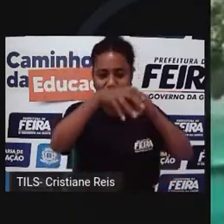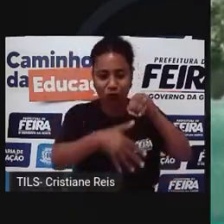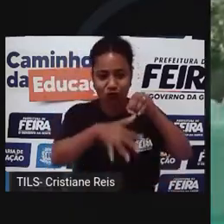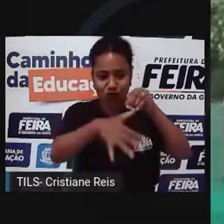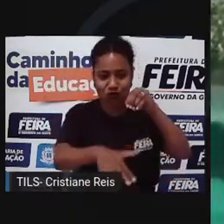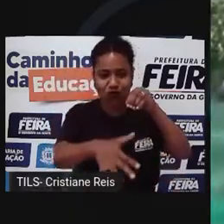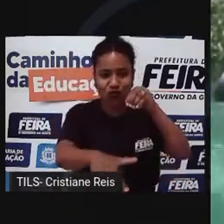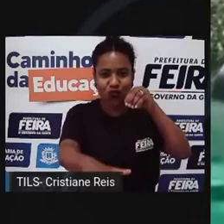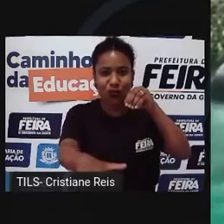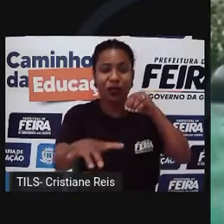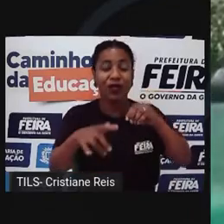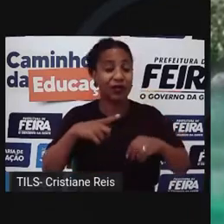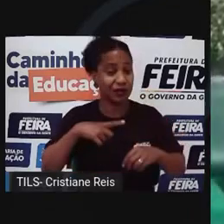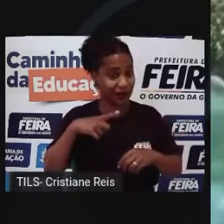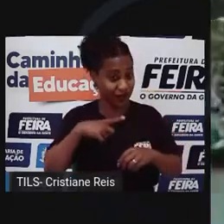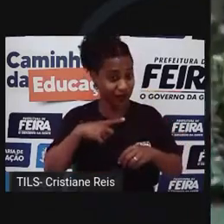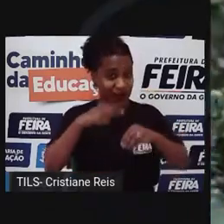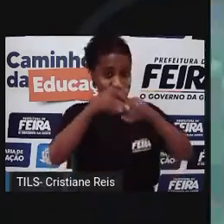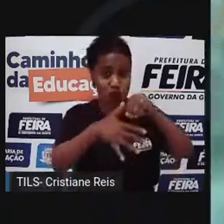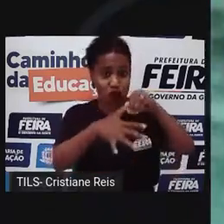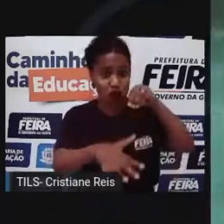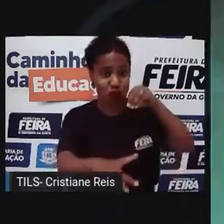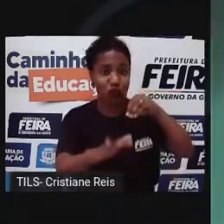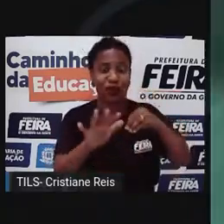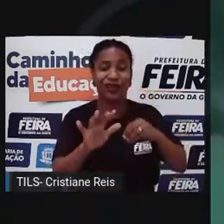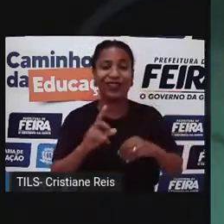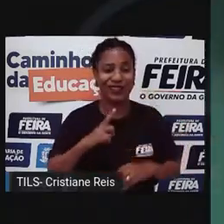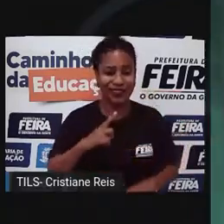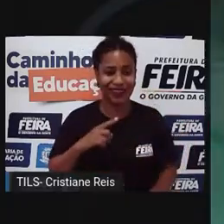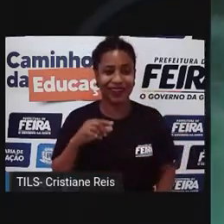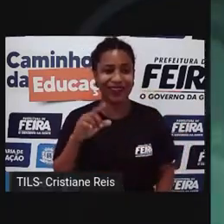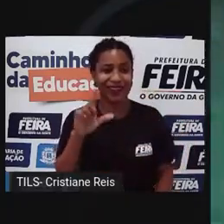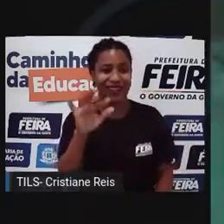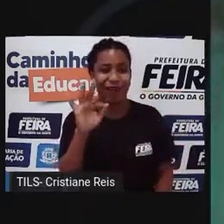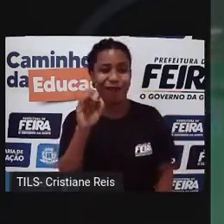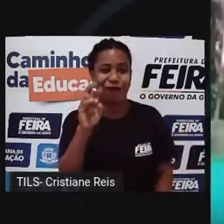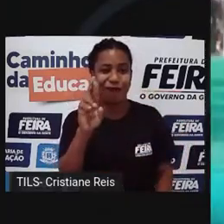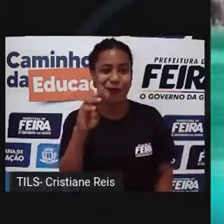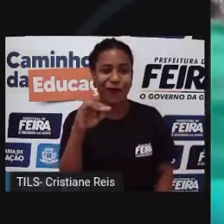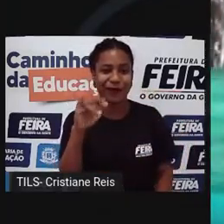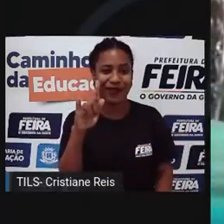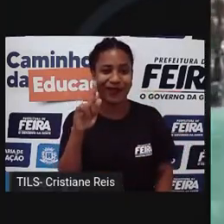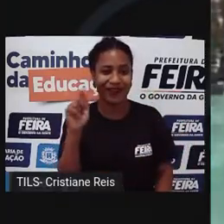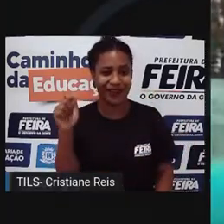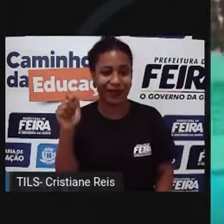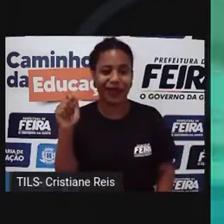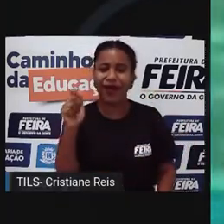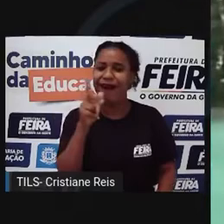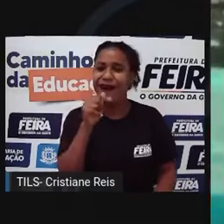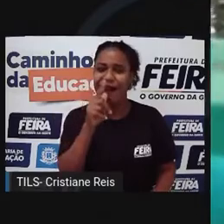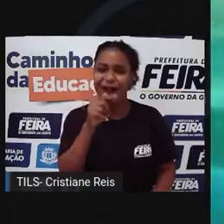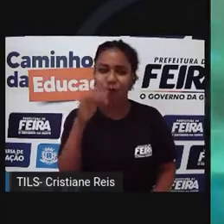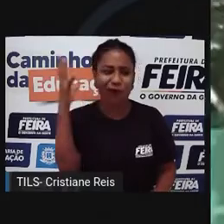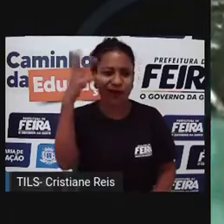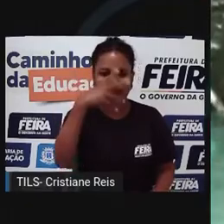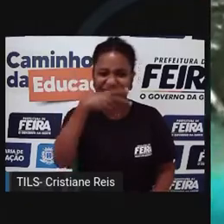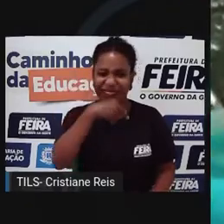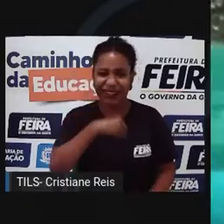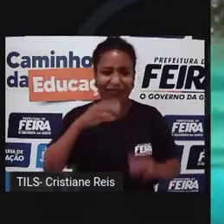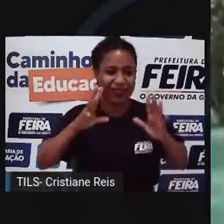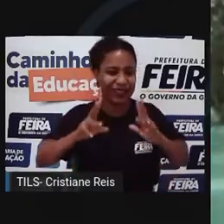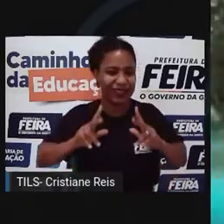Cachoeira da Formiga, no Jalapão. O porquê? Primeiro por essa cor incrível da água, que além de ser linda, é extremamente